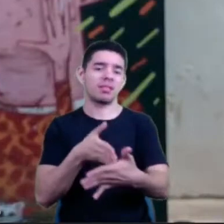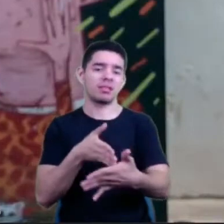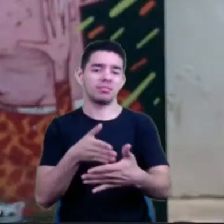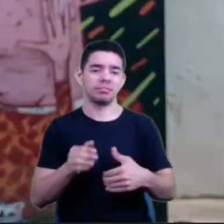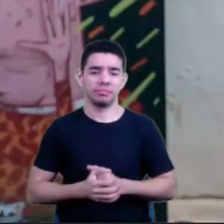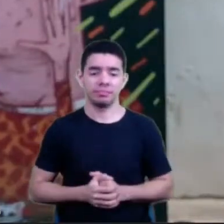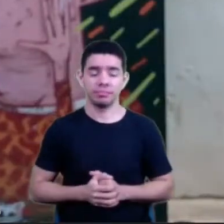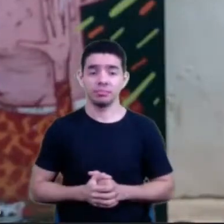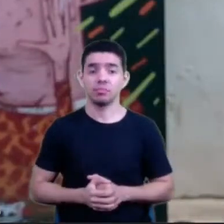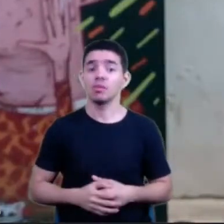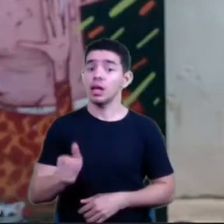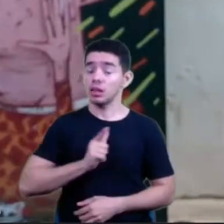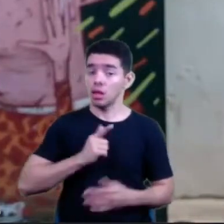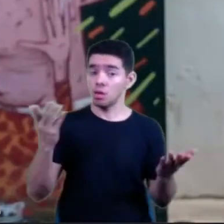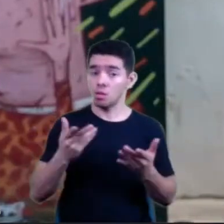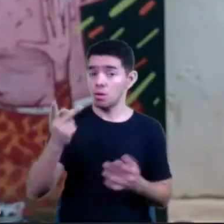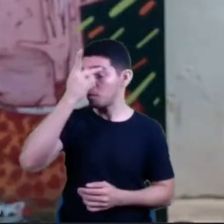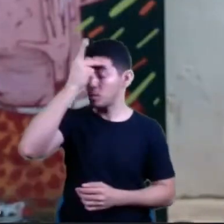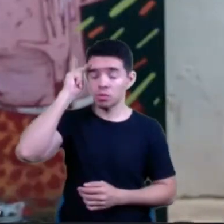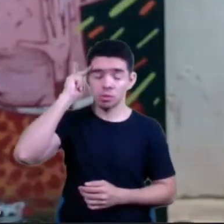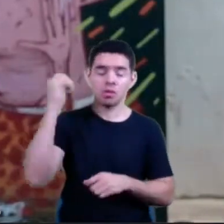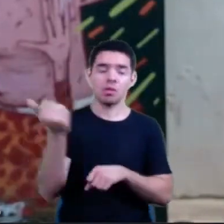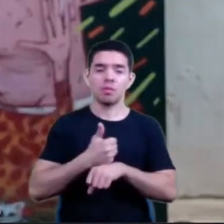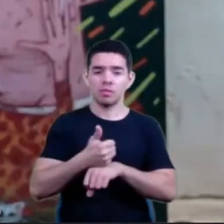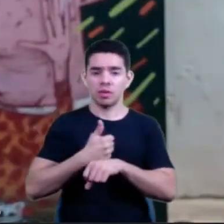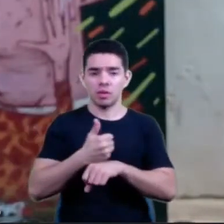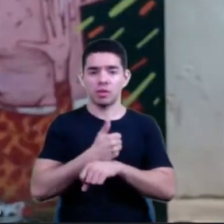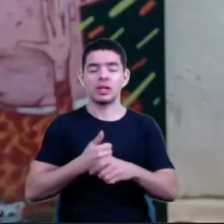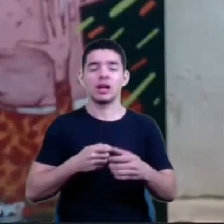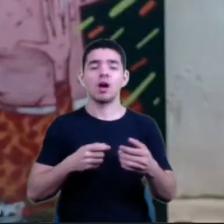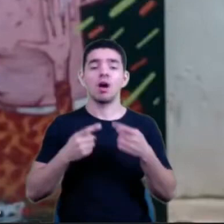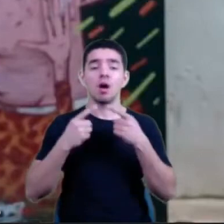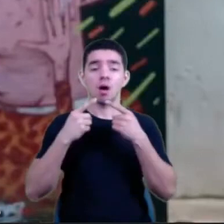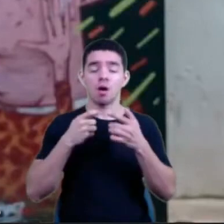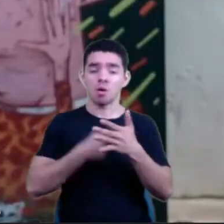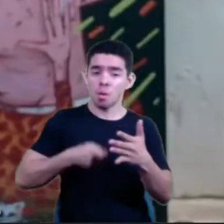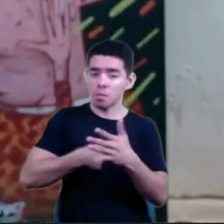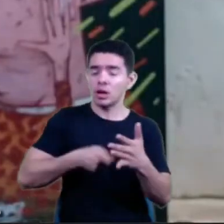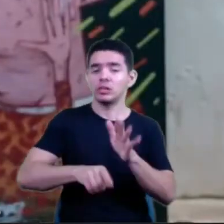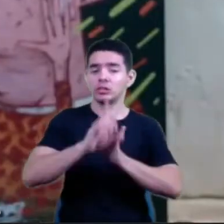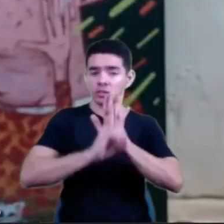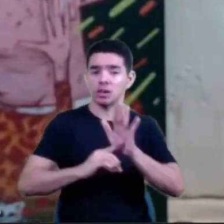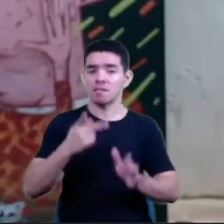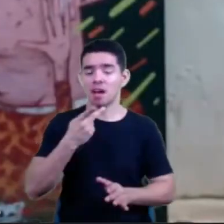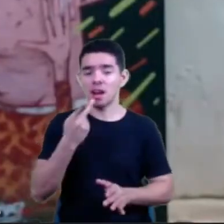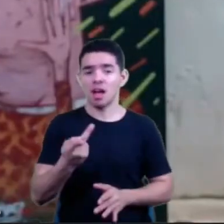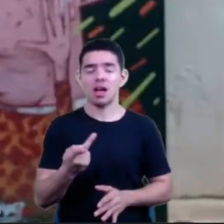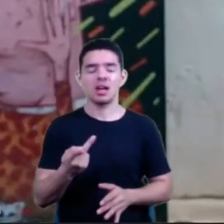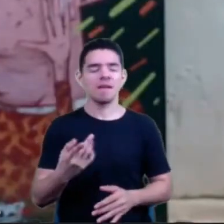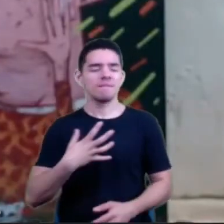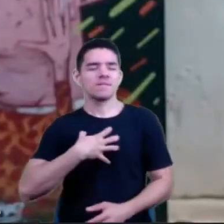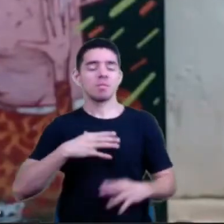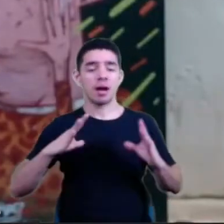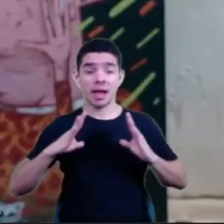são pessoas, profissionais, reivindicando o direito de falar sobre isso de uma maneira ética, eu acho, de uma